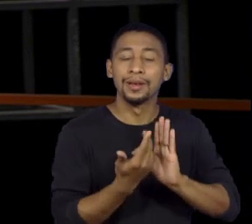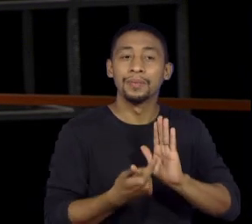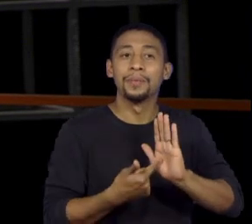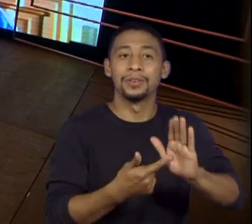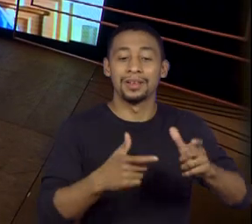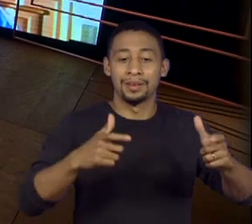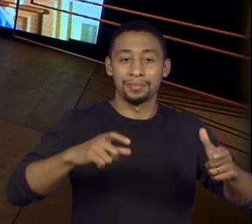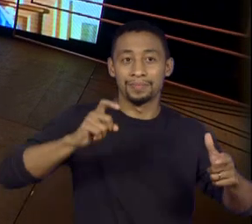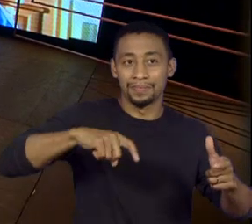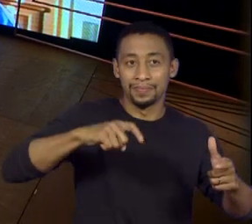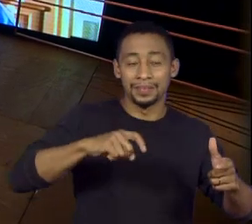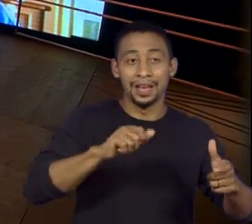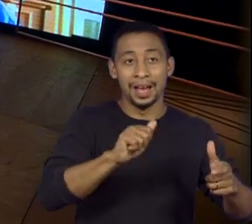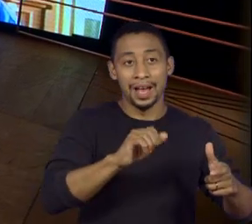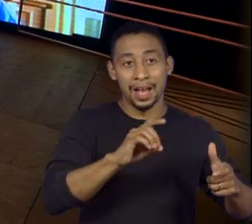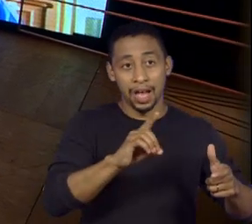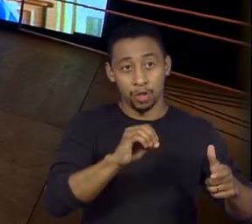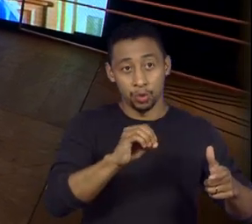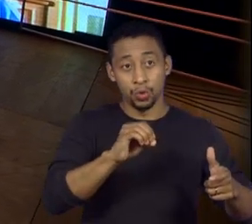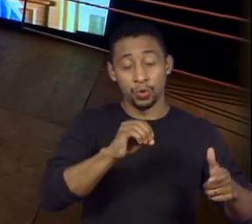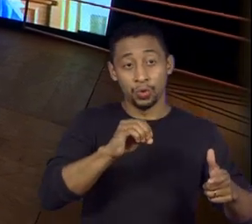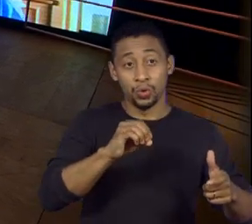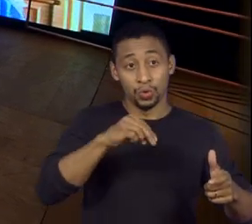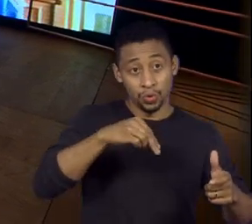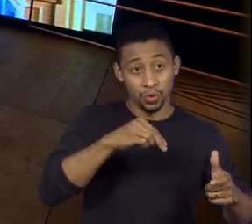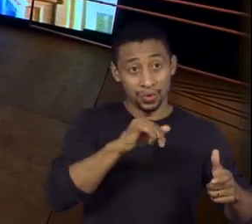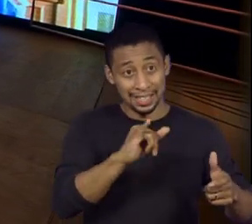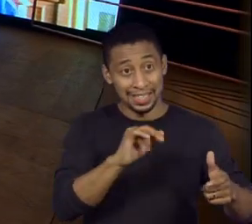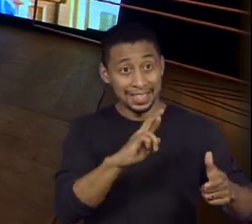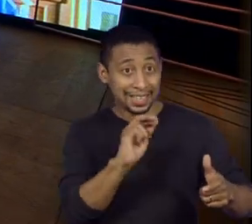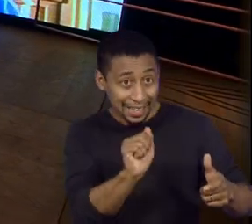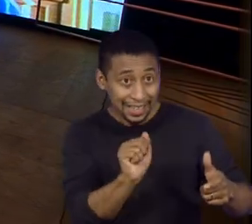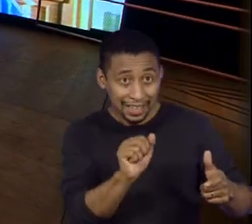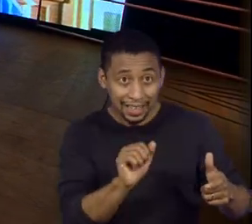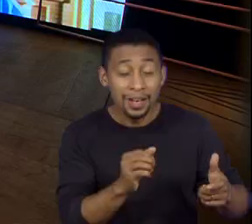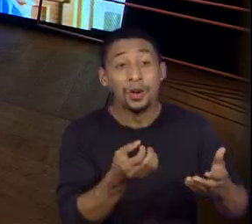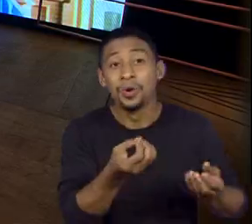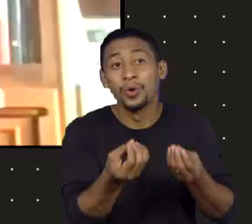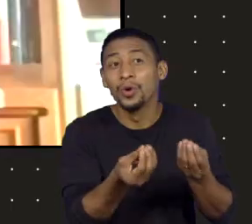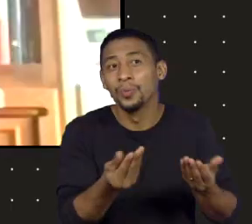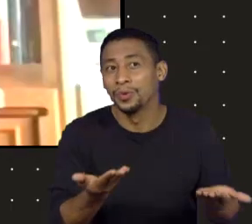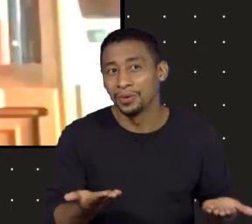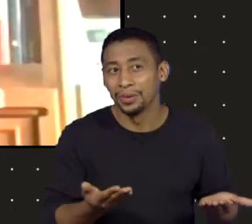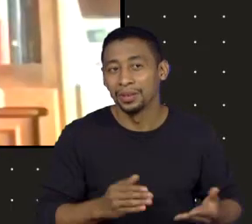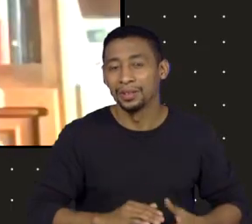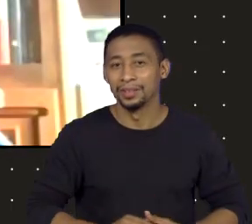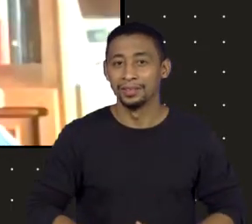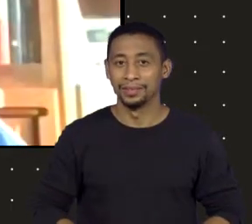de um disco de Adoniran Barbosa. Conta pra gente essa história.